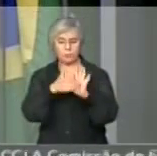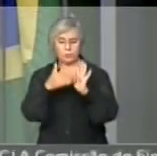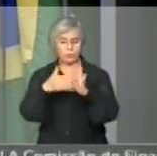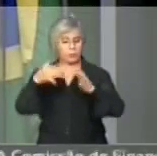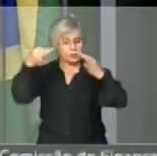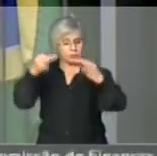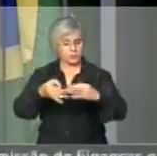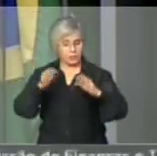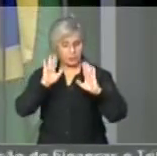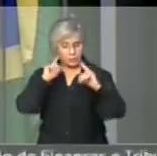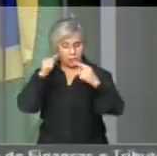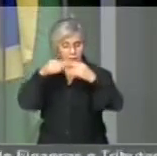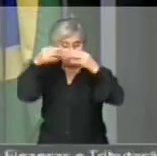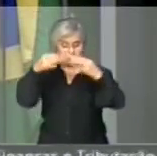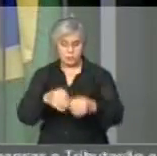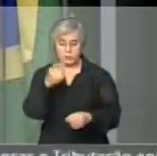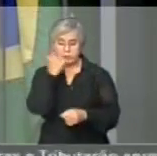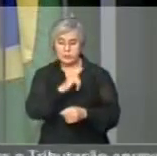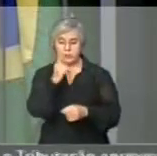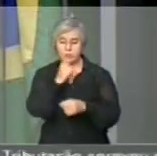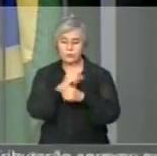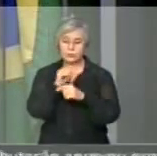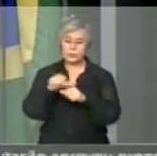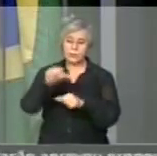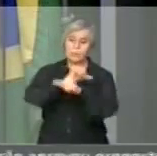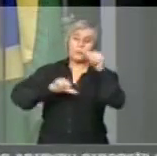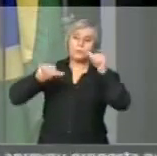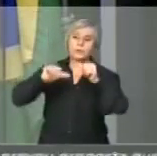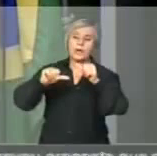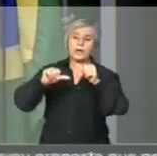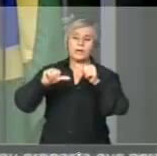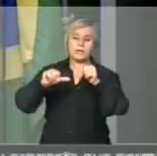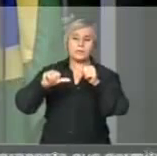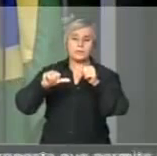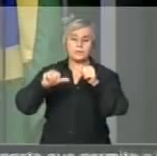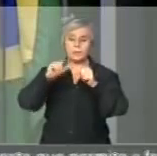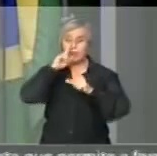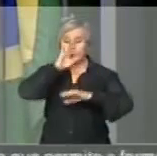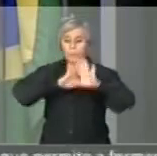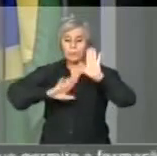que possa tirar o Brasil do rumo